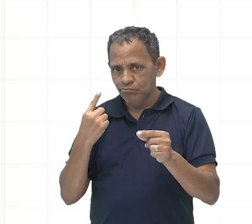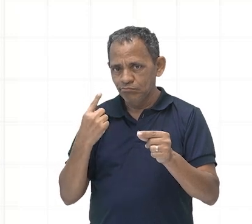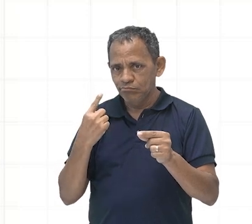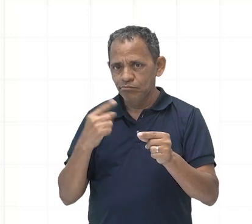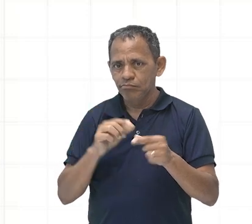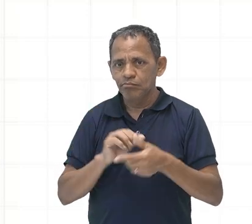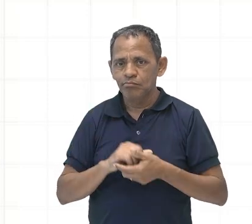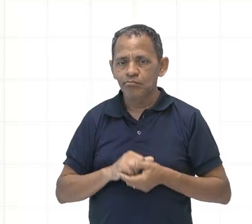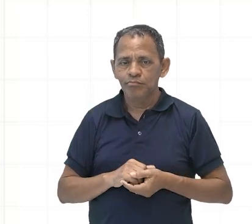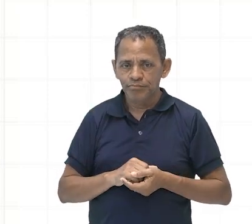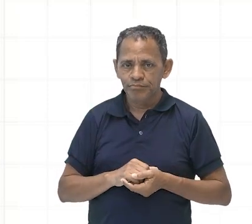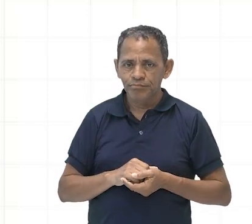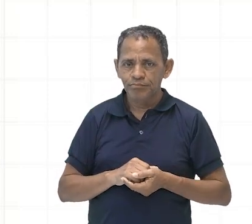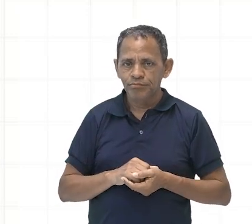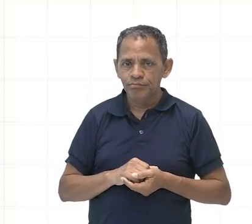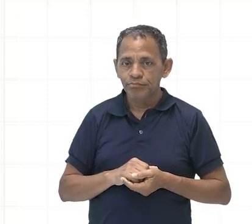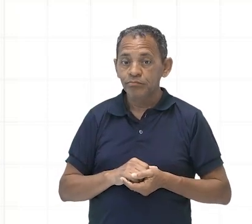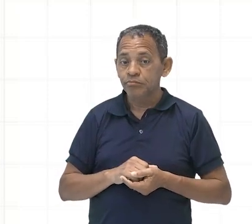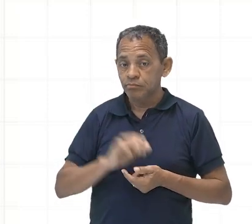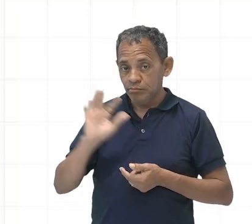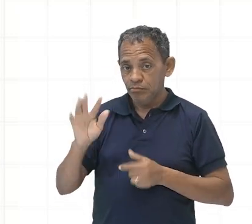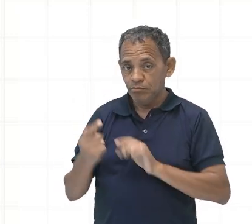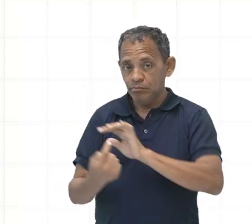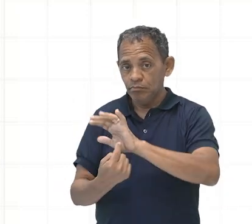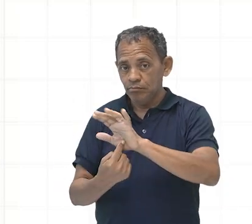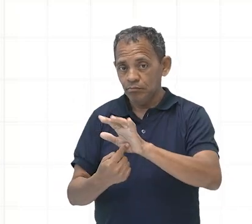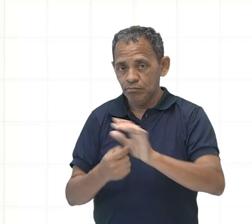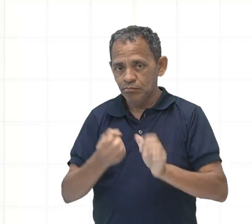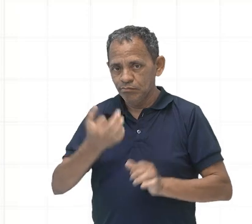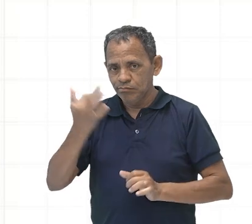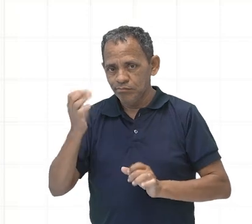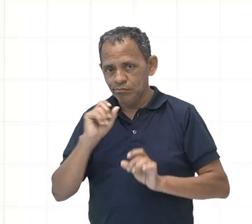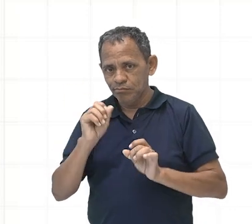Então, esse daqui será o nosso